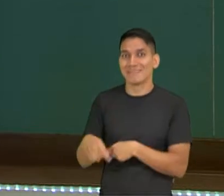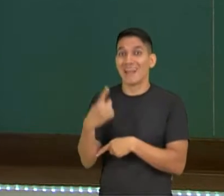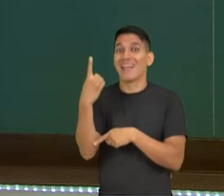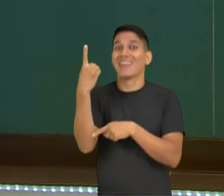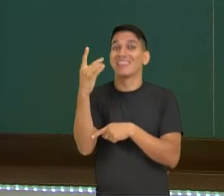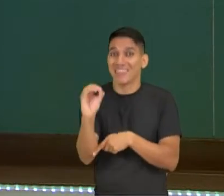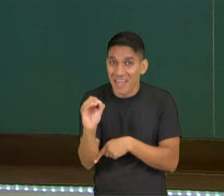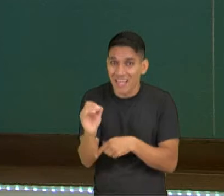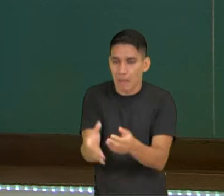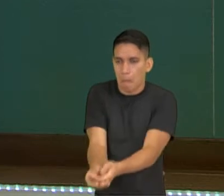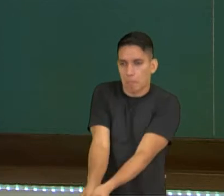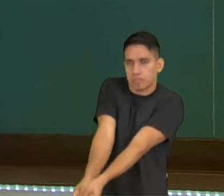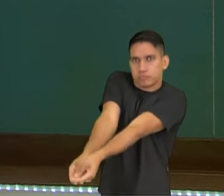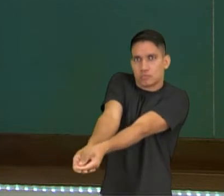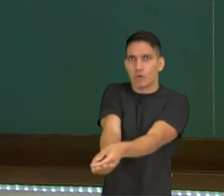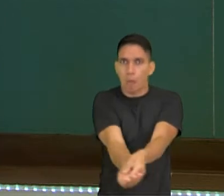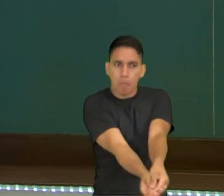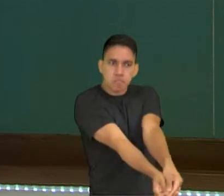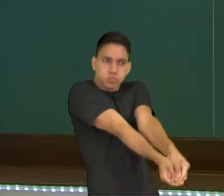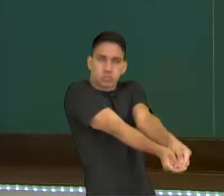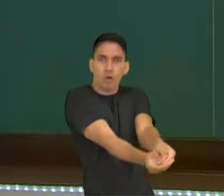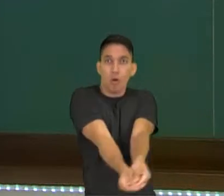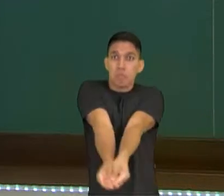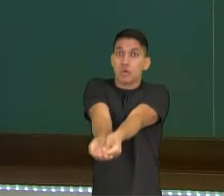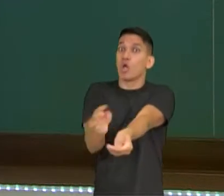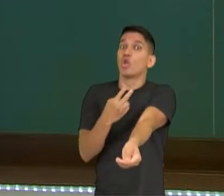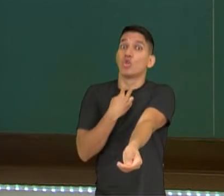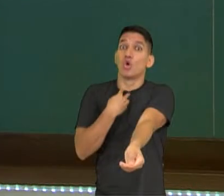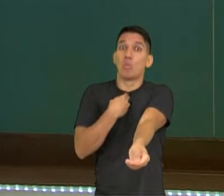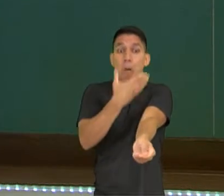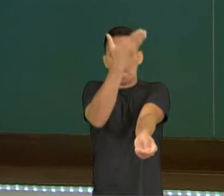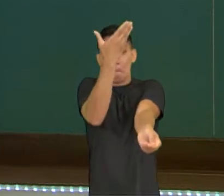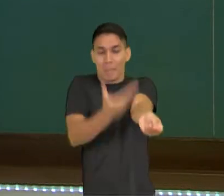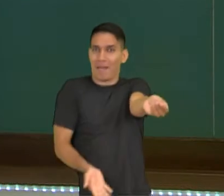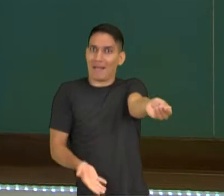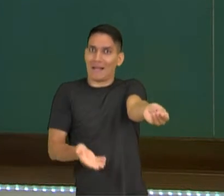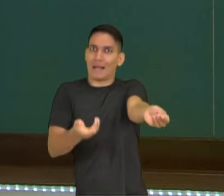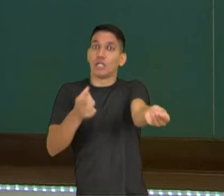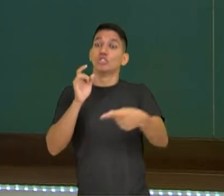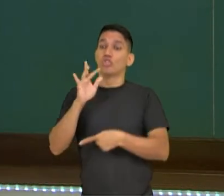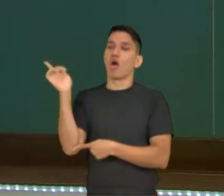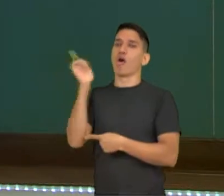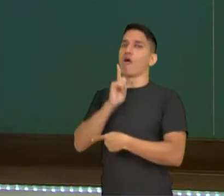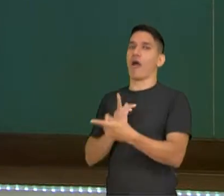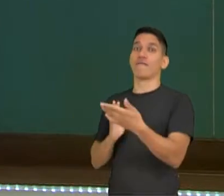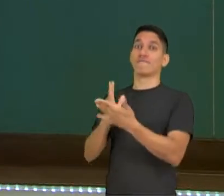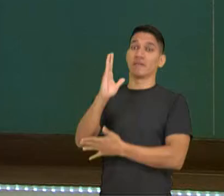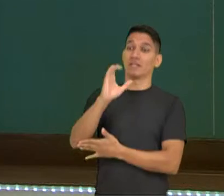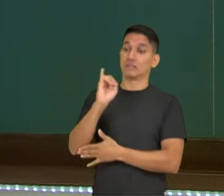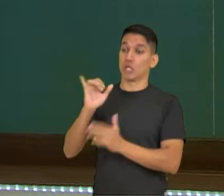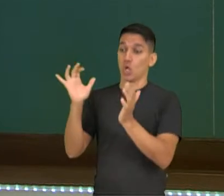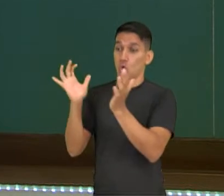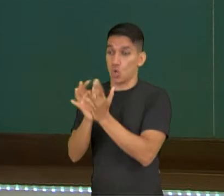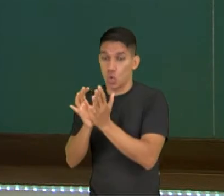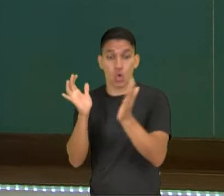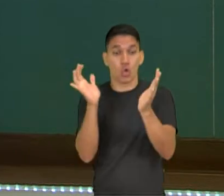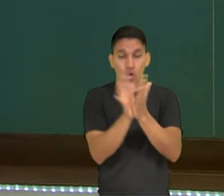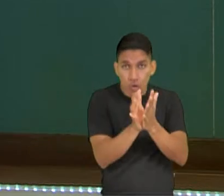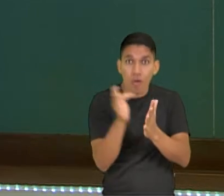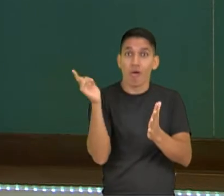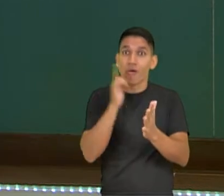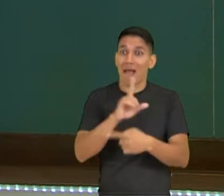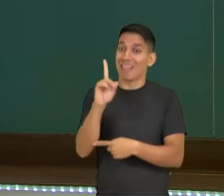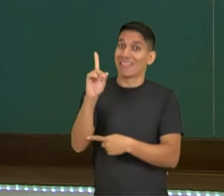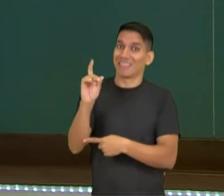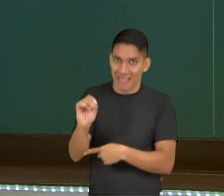de manchete sem deixar a bola cair. E só vai vencer o jogo quando todos os grupos completarem esses 10 toques. Então,